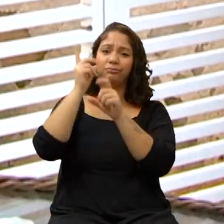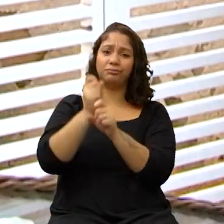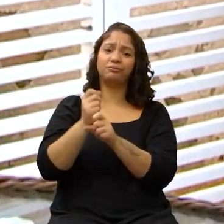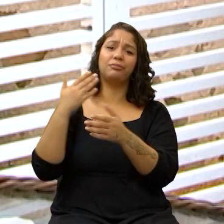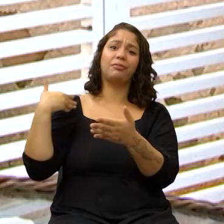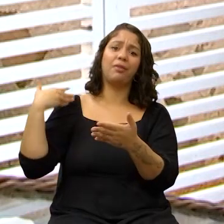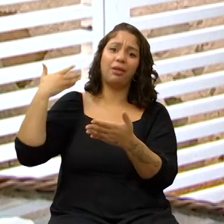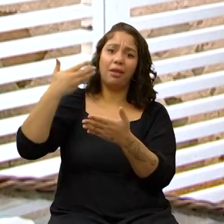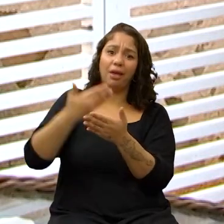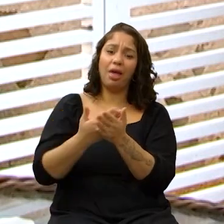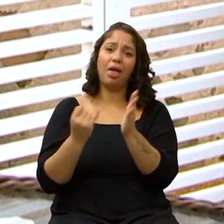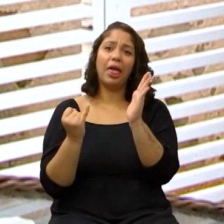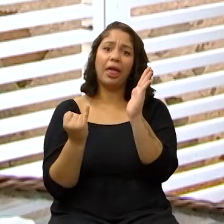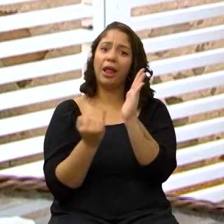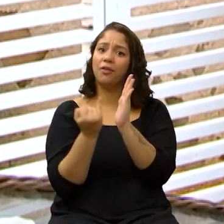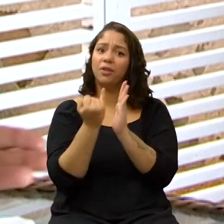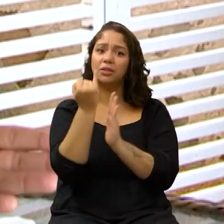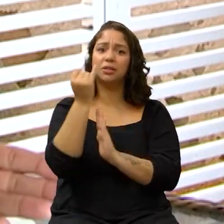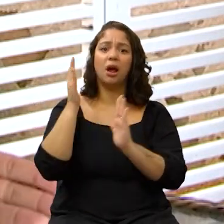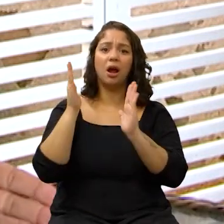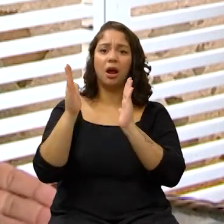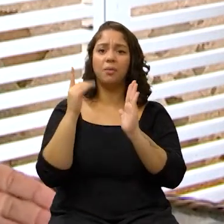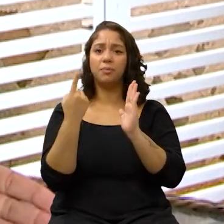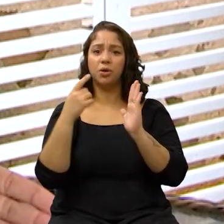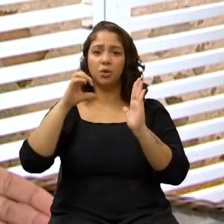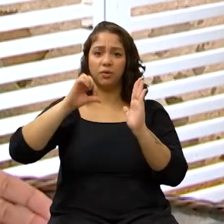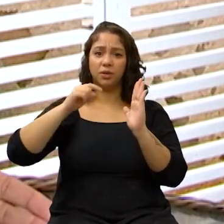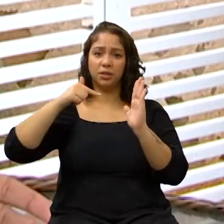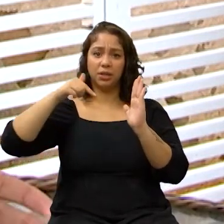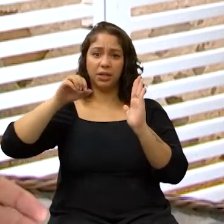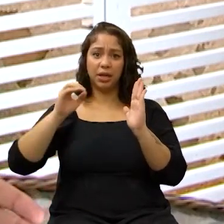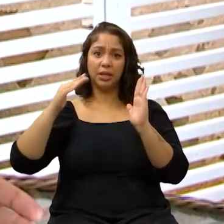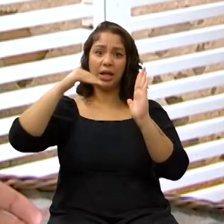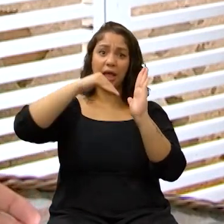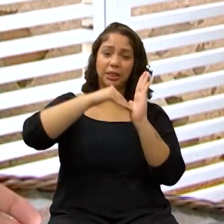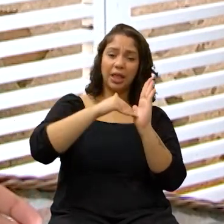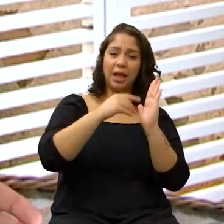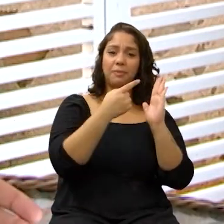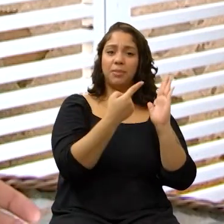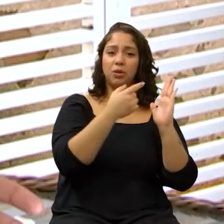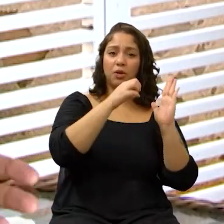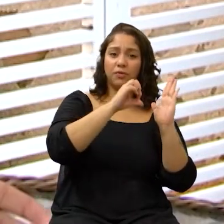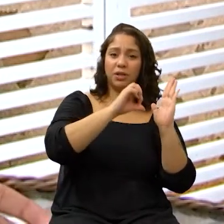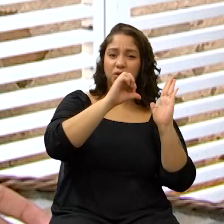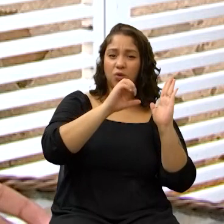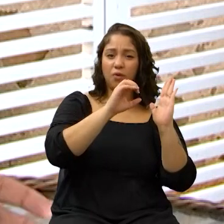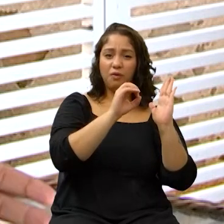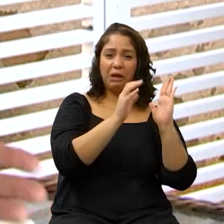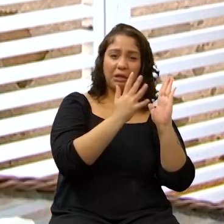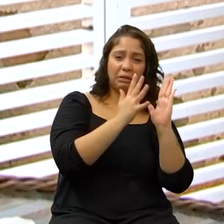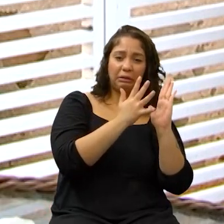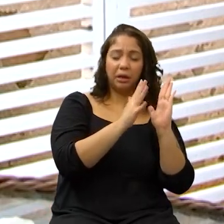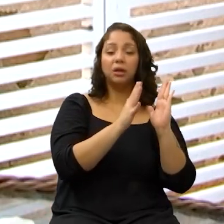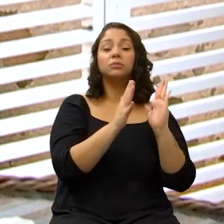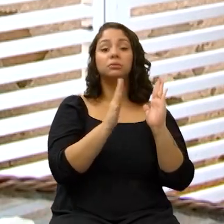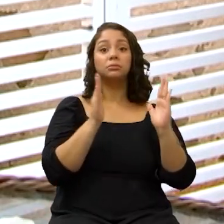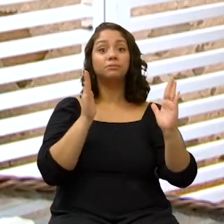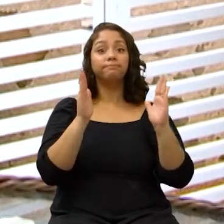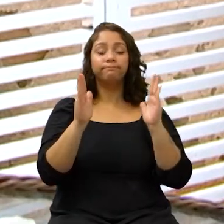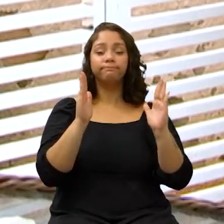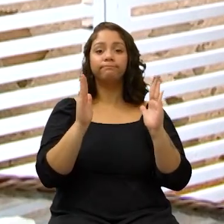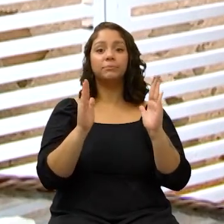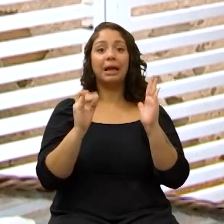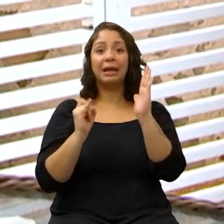longo período com uma inflação muito elevada, que foi entre os anos 1970 até metade dos anos 1990, e aí